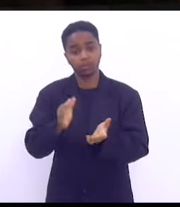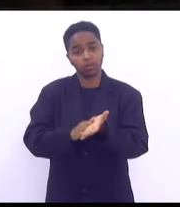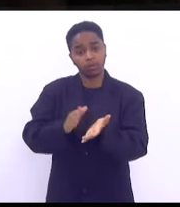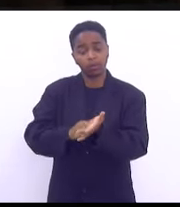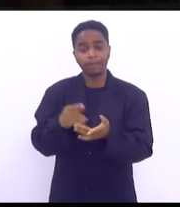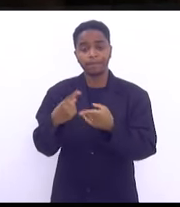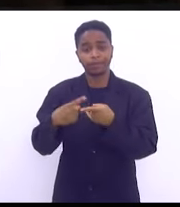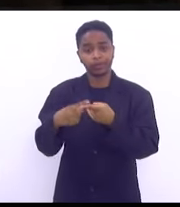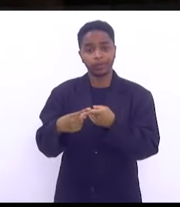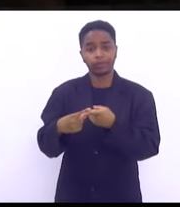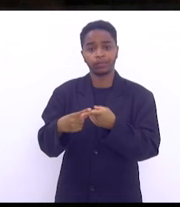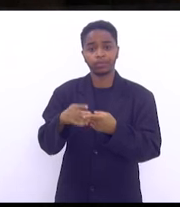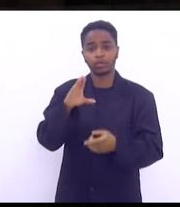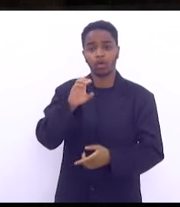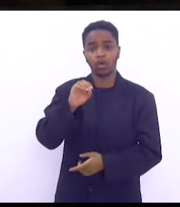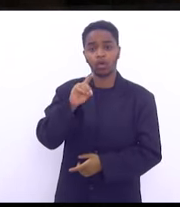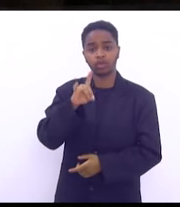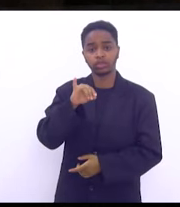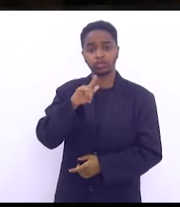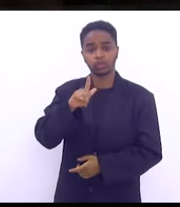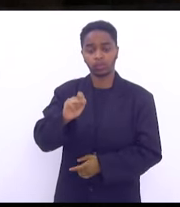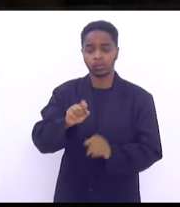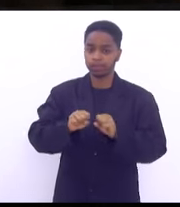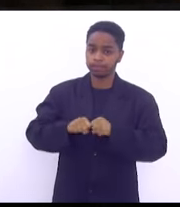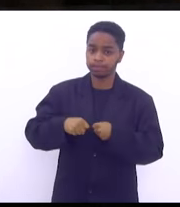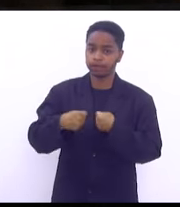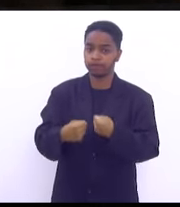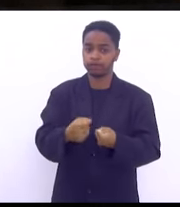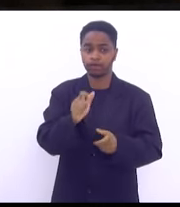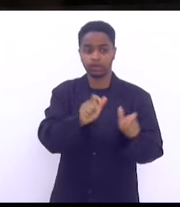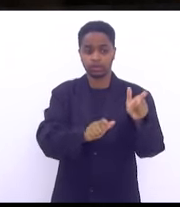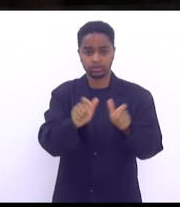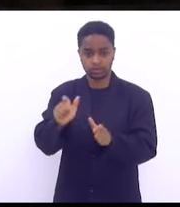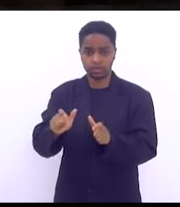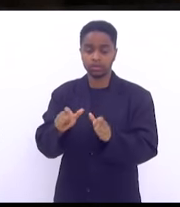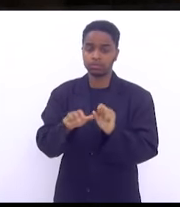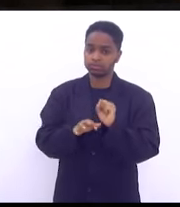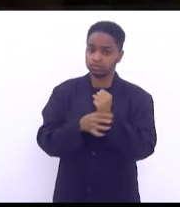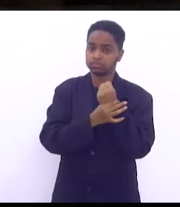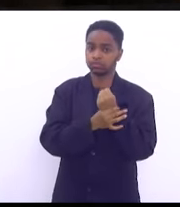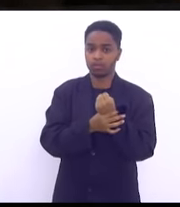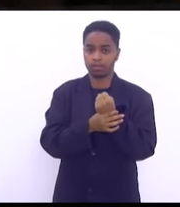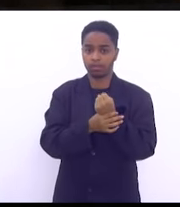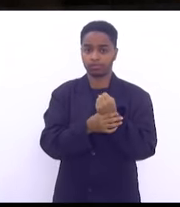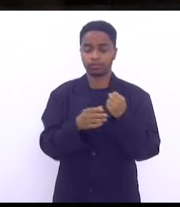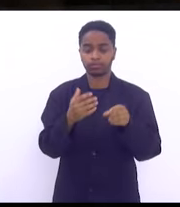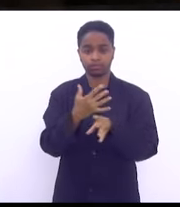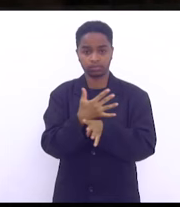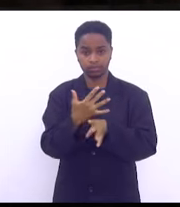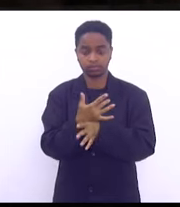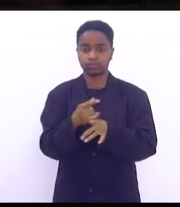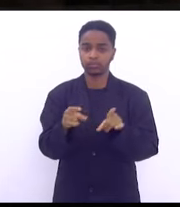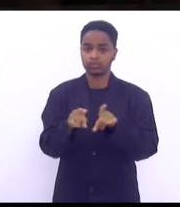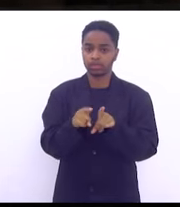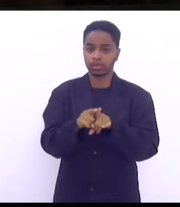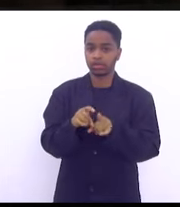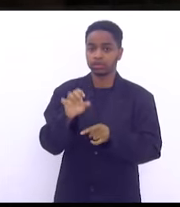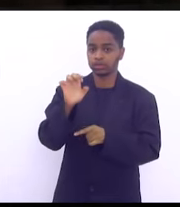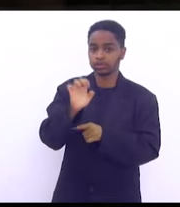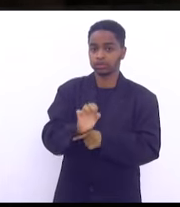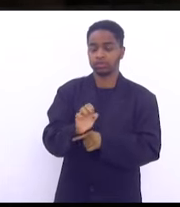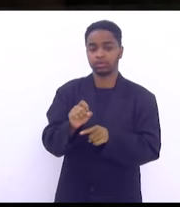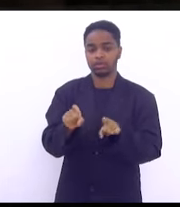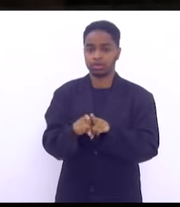o Código de Defesa do Consumidor garante, tanto aos municípios, quanto ao Estado